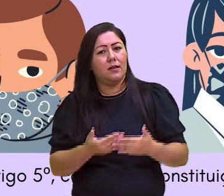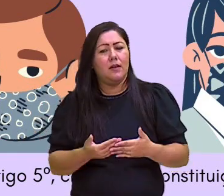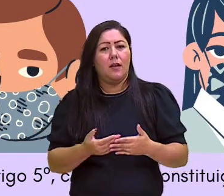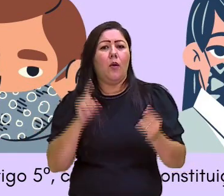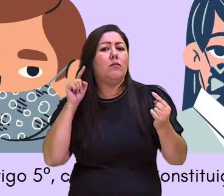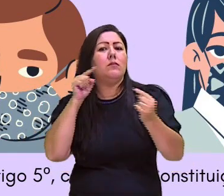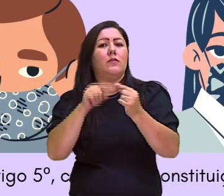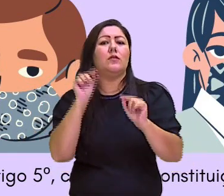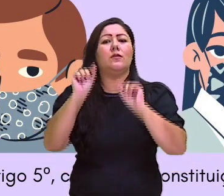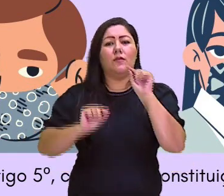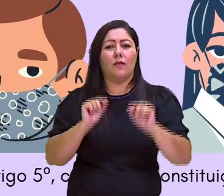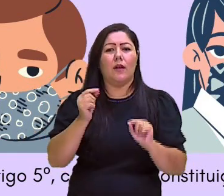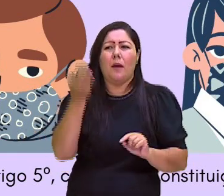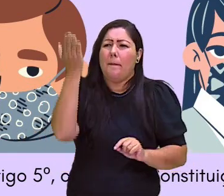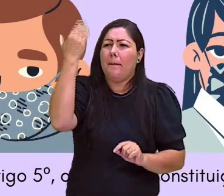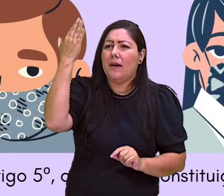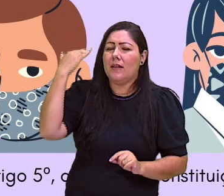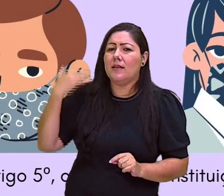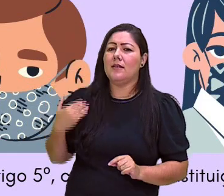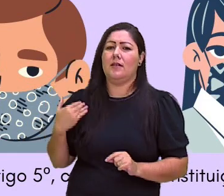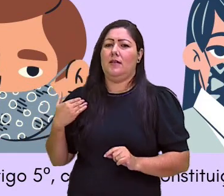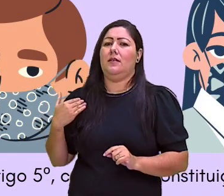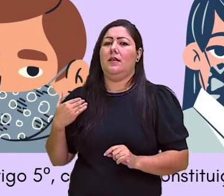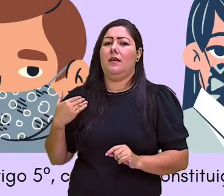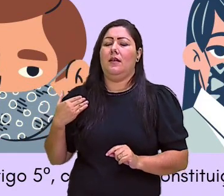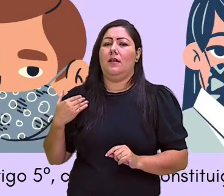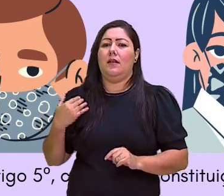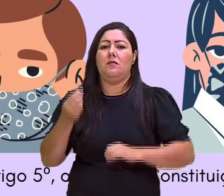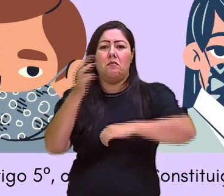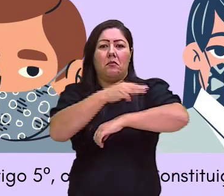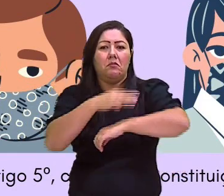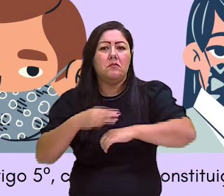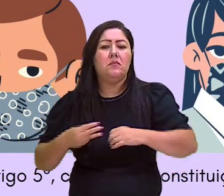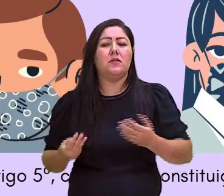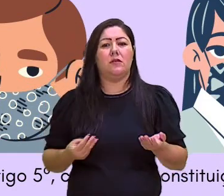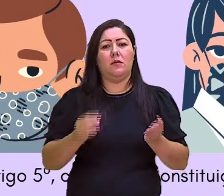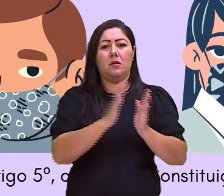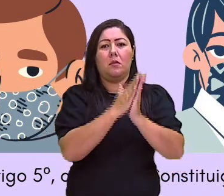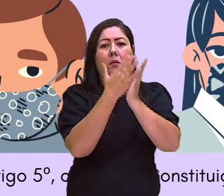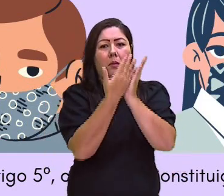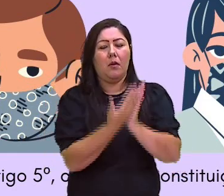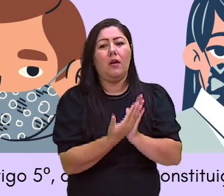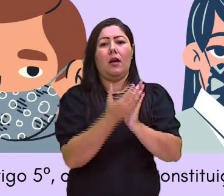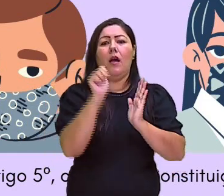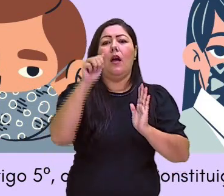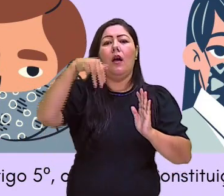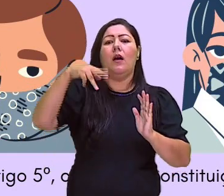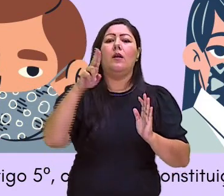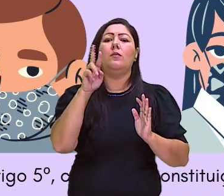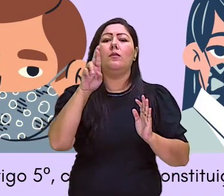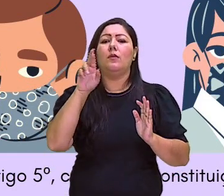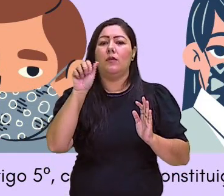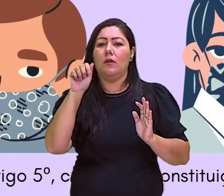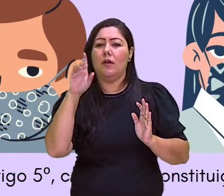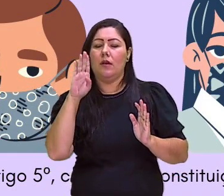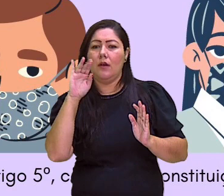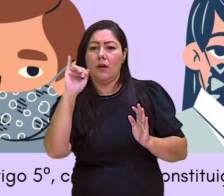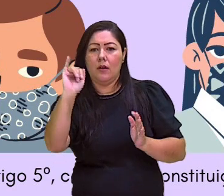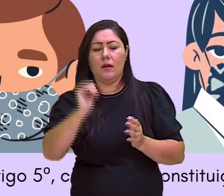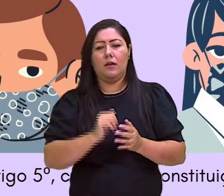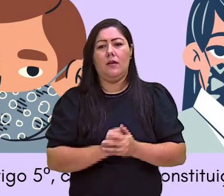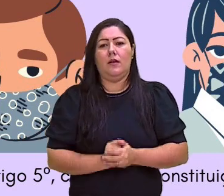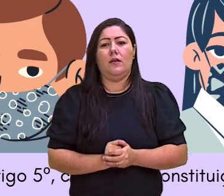as civilizações, a Mesopotâmia, como eu disse, o Código de Leis de Hammurabi, que reconhecia alguns direitos das